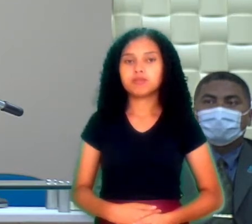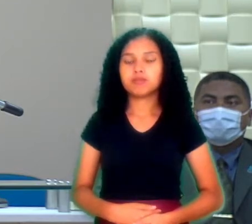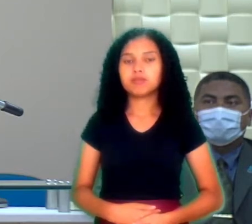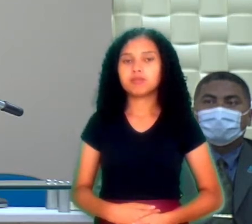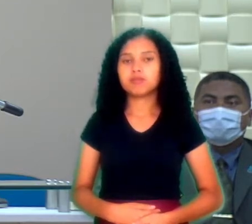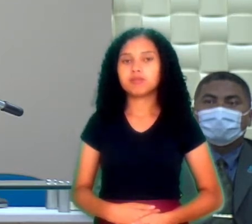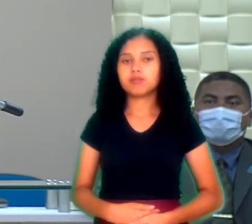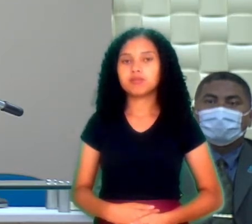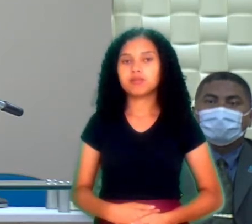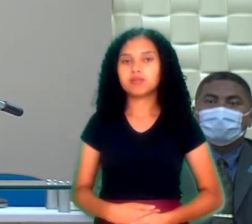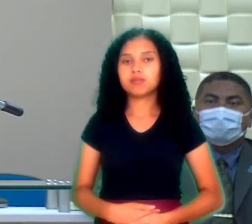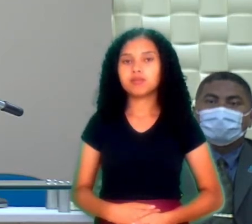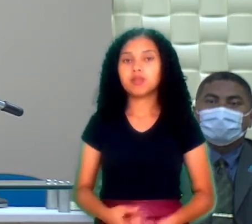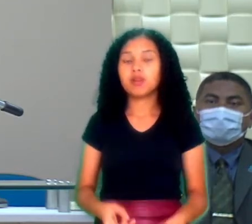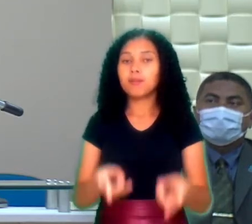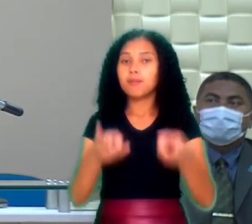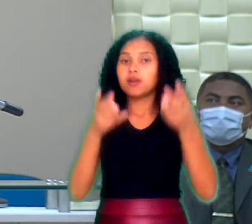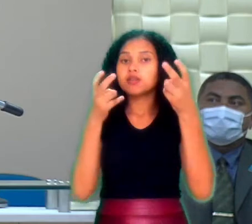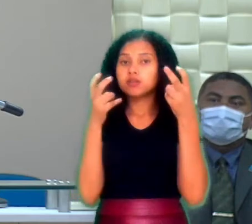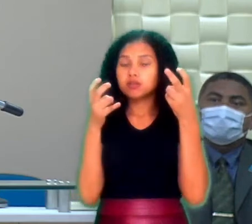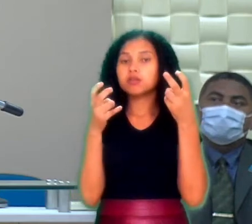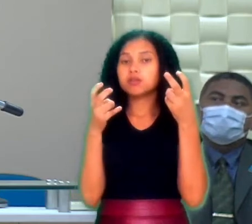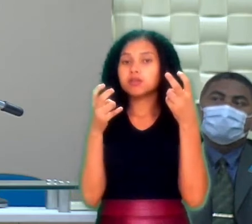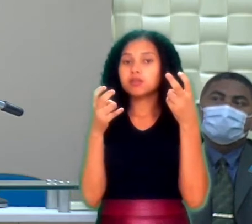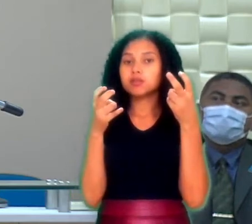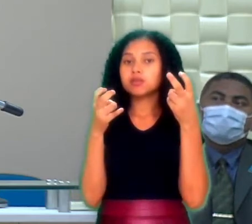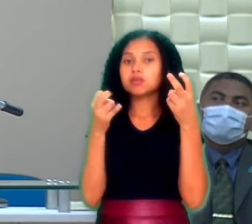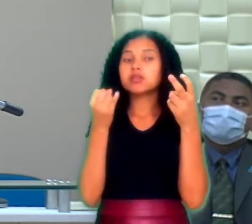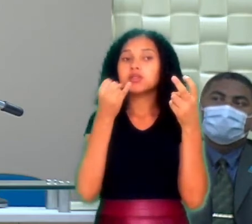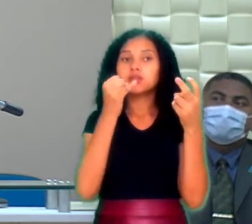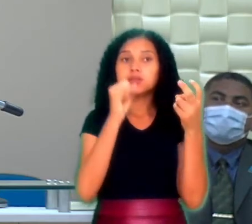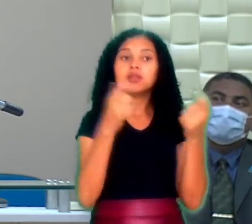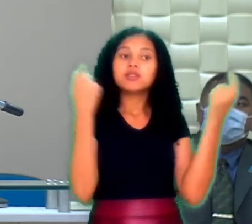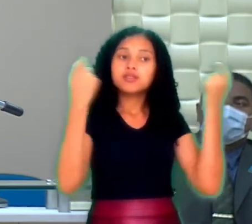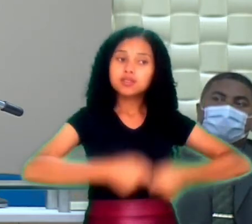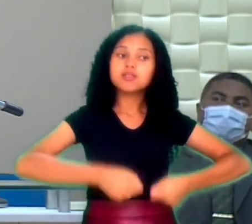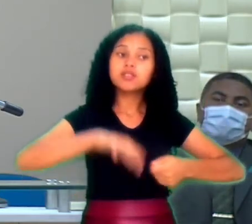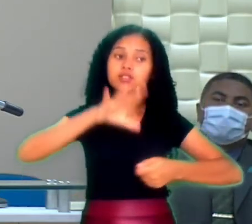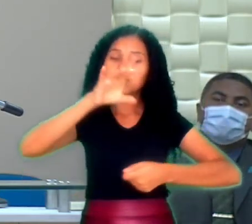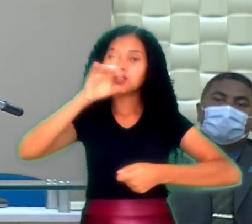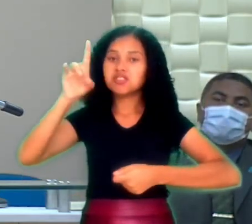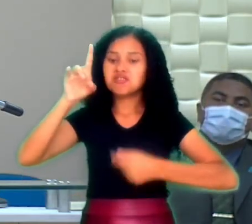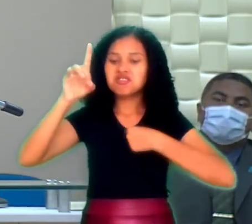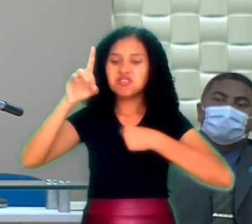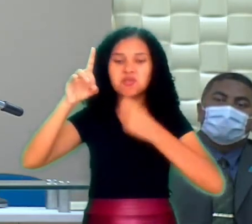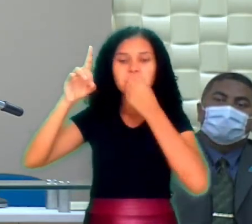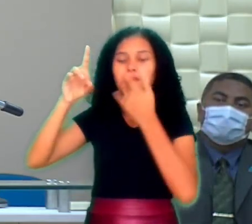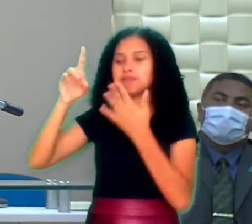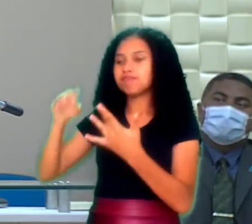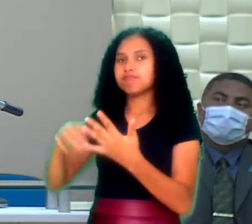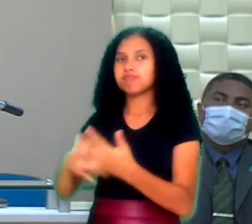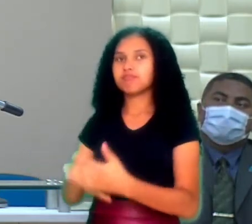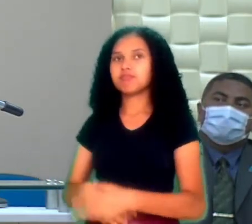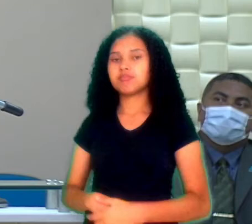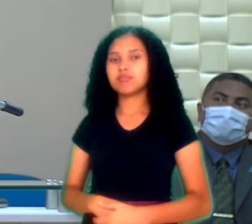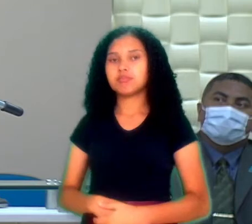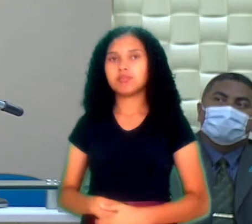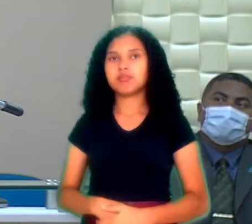contempla tudo, ele sabe de tudo, ele conhece o fugitivo. E se tem fugitivo aqui nesta noite,